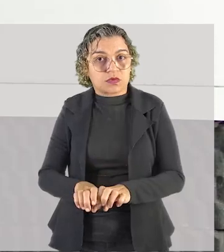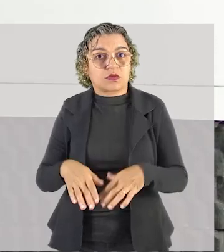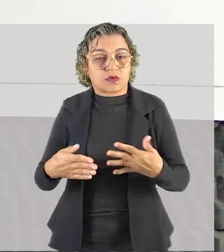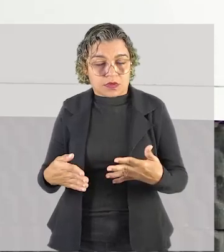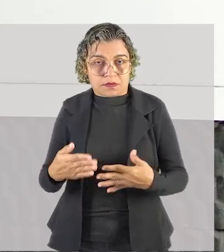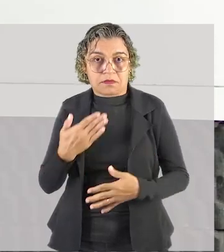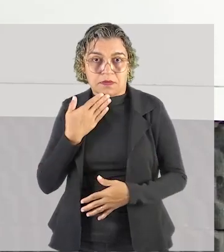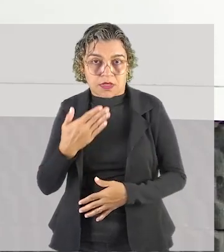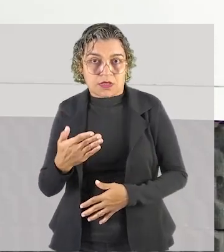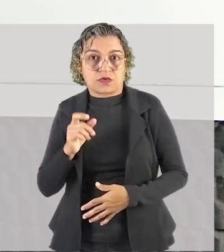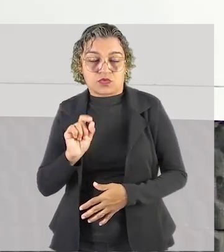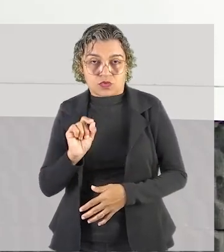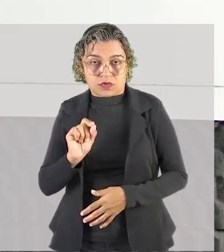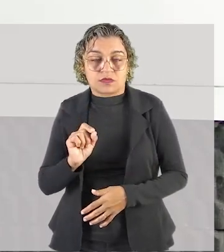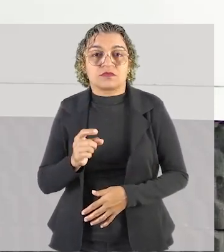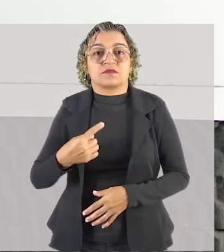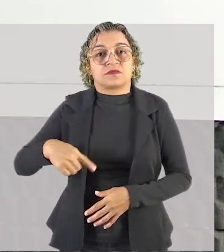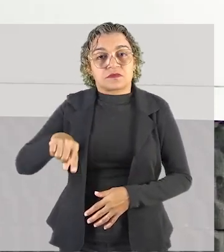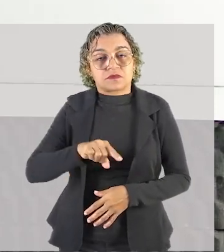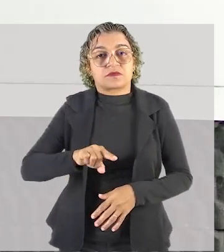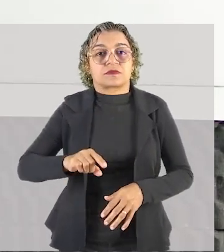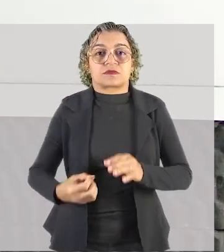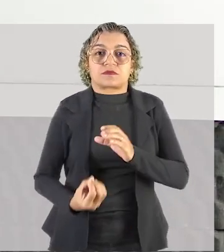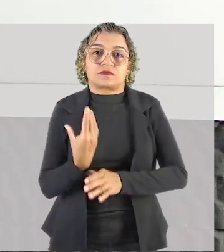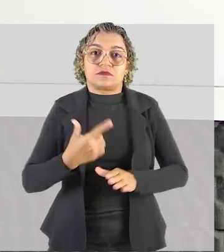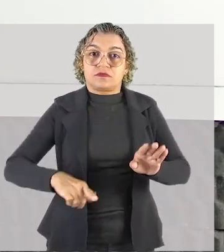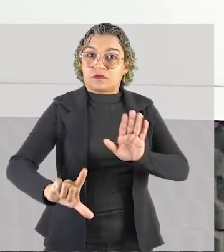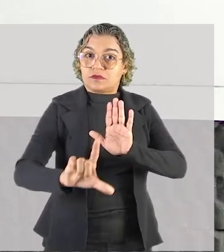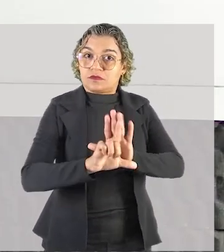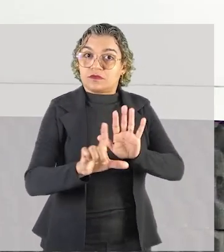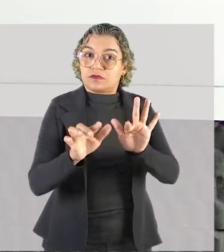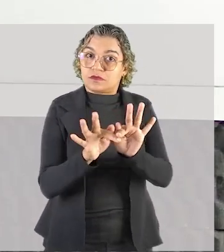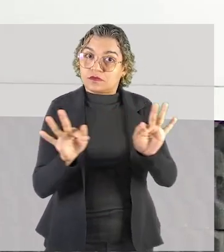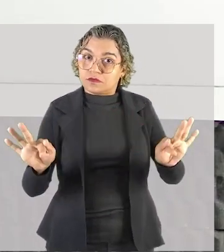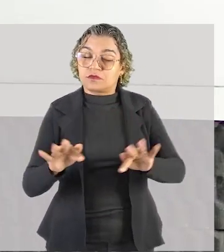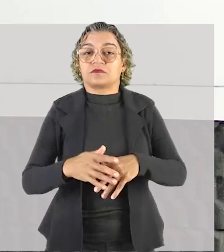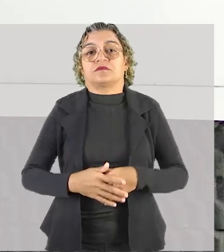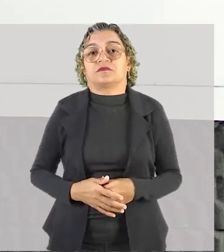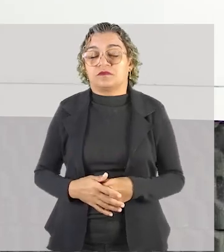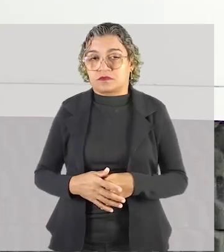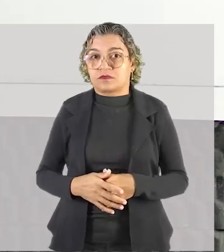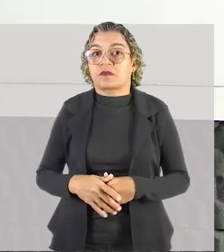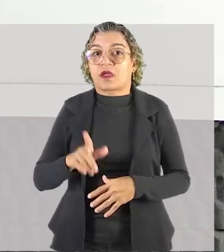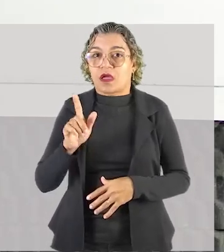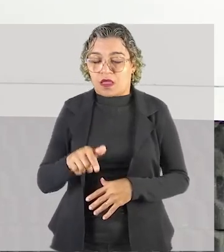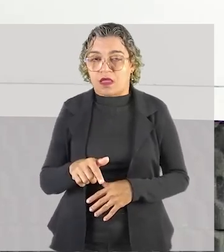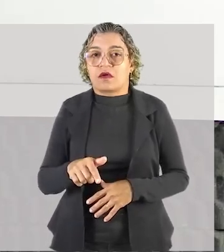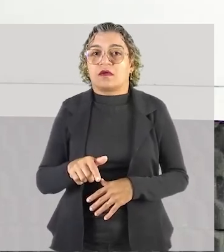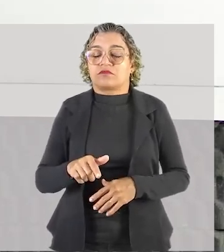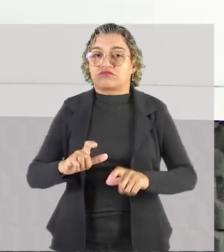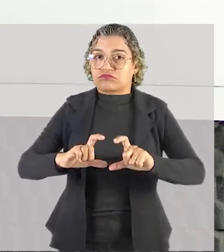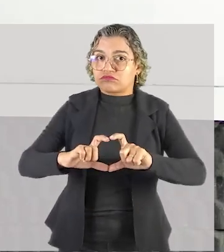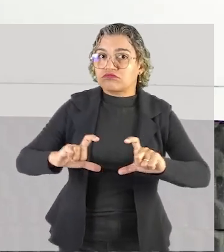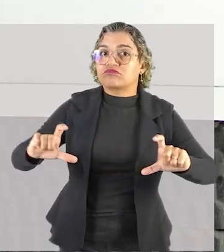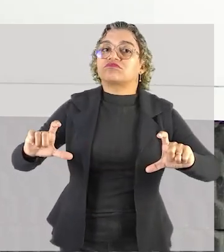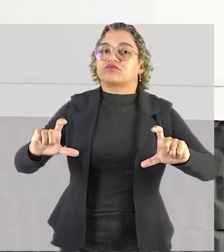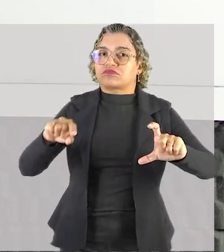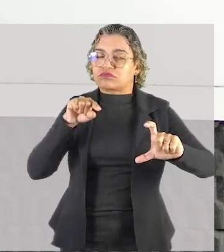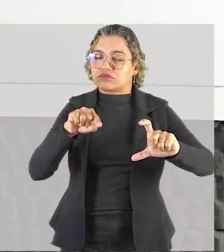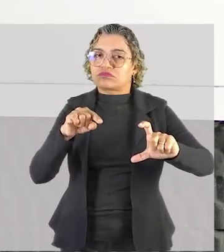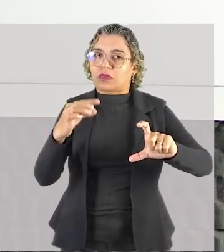ele pede para a gente montar a lei de formação dessa função, que é justamente a expressão matemática